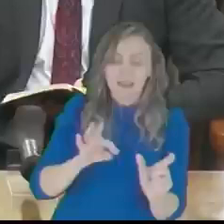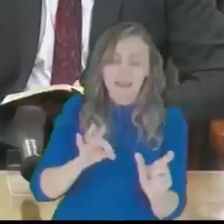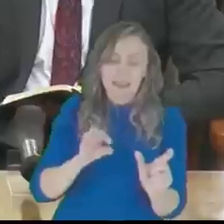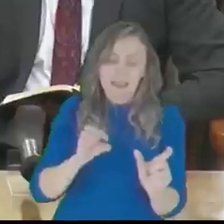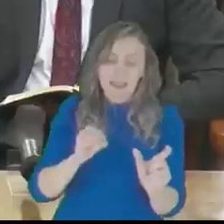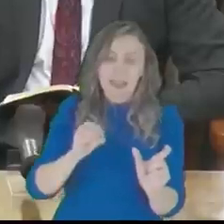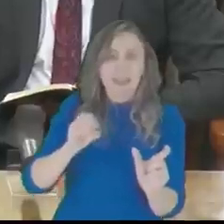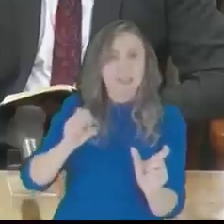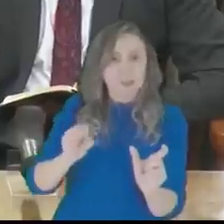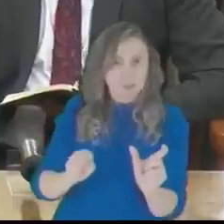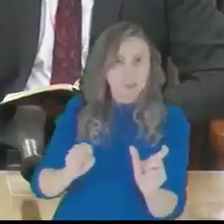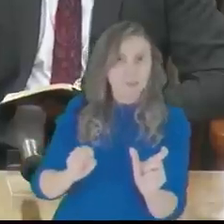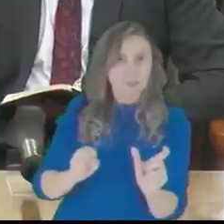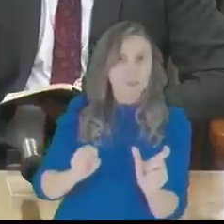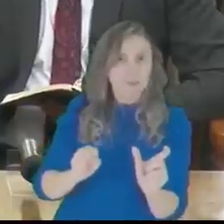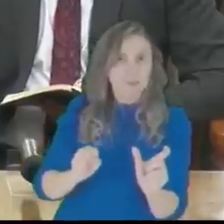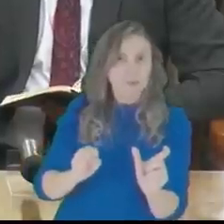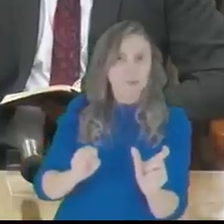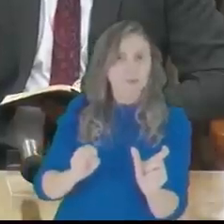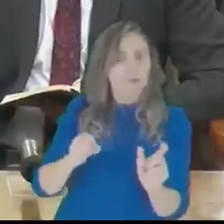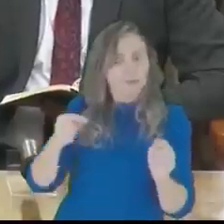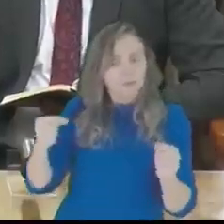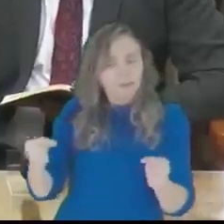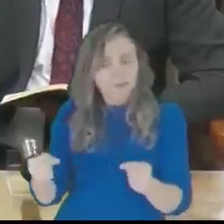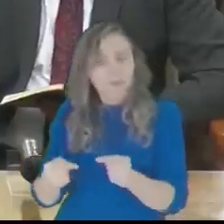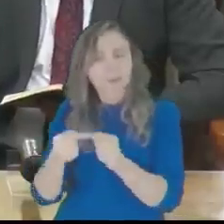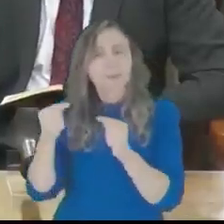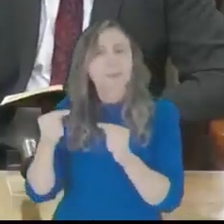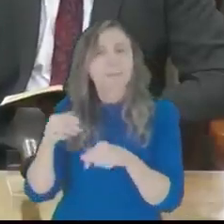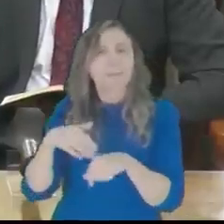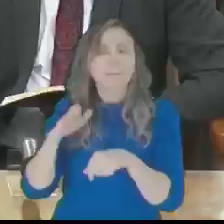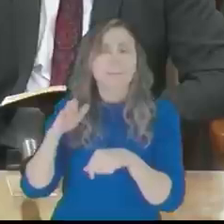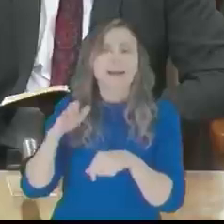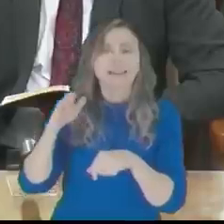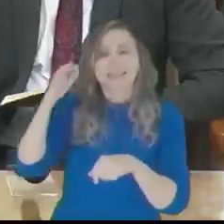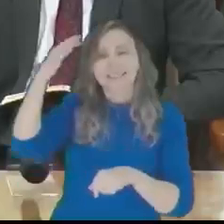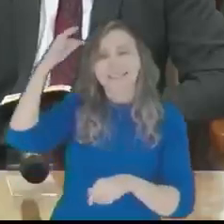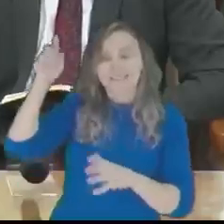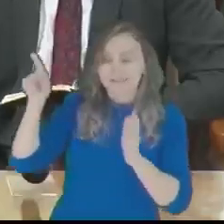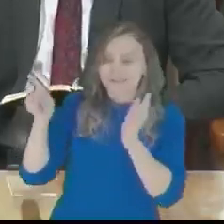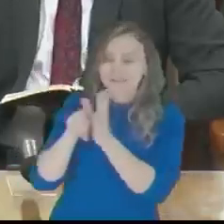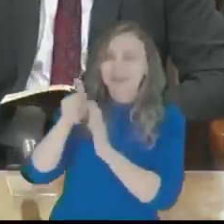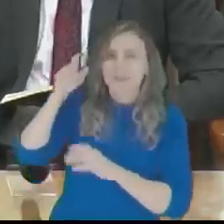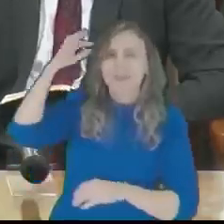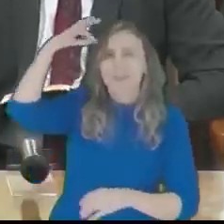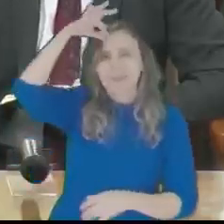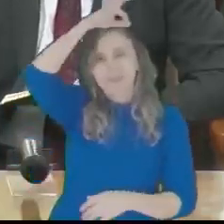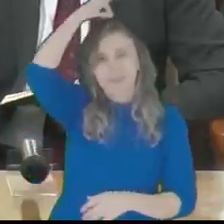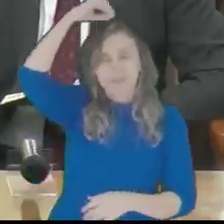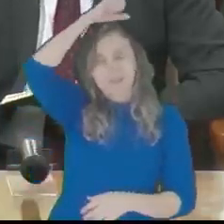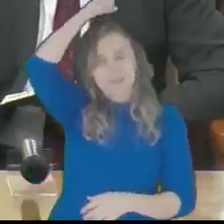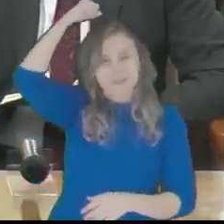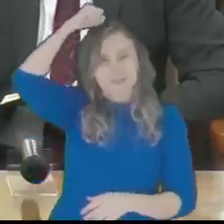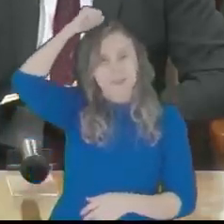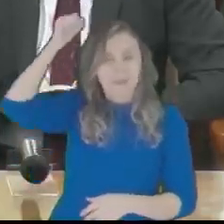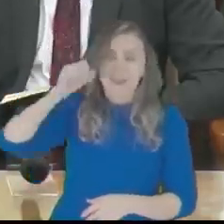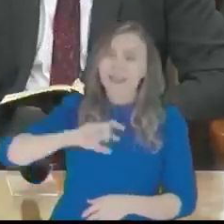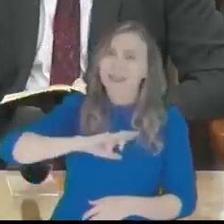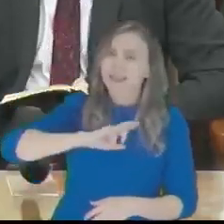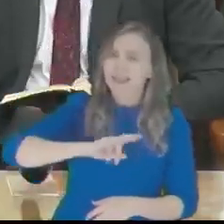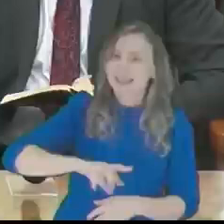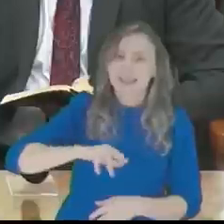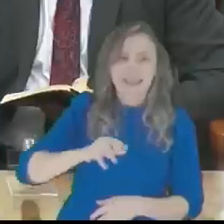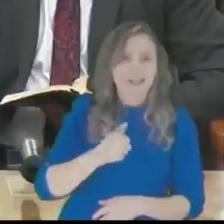deveria ser Atos do Espírito Santo. Porque o Espírito Santo, ele está presente em Atos, da primeira